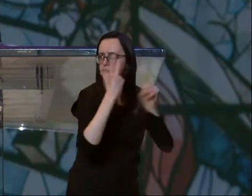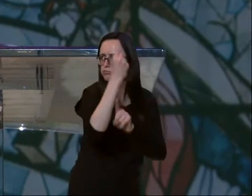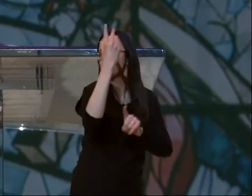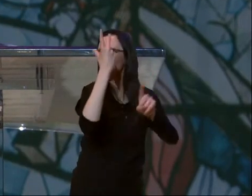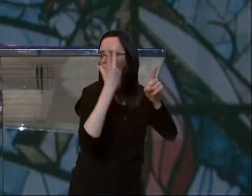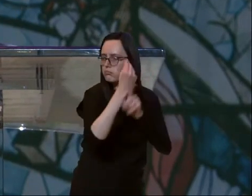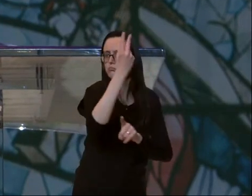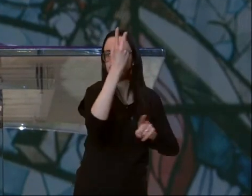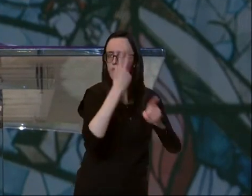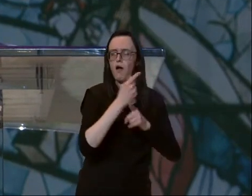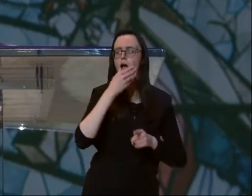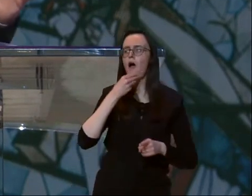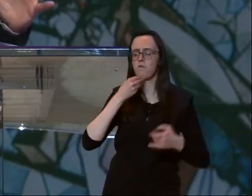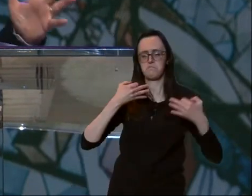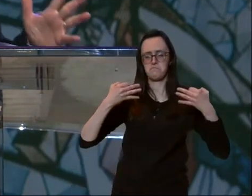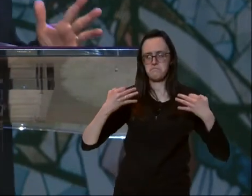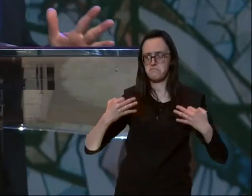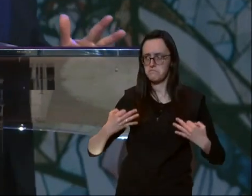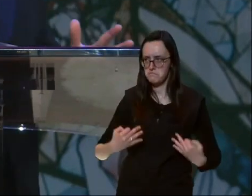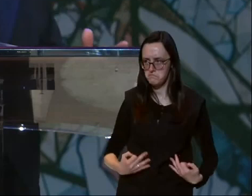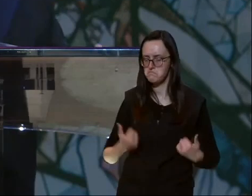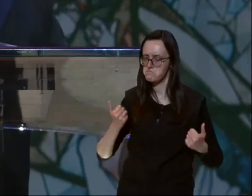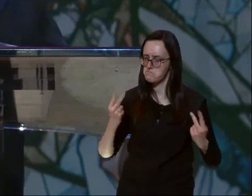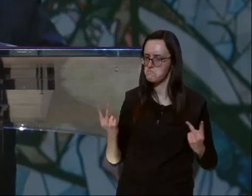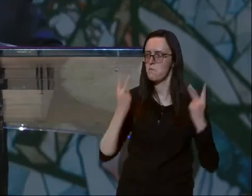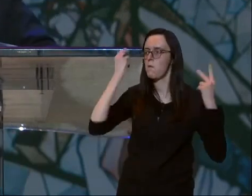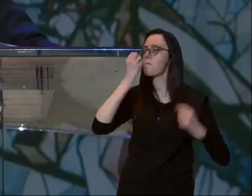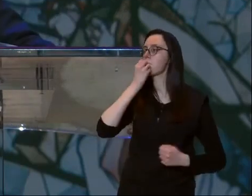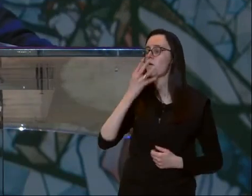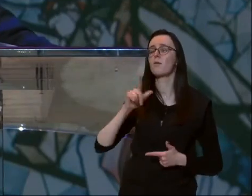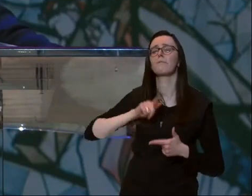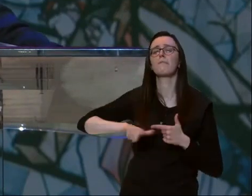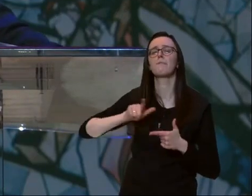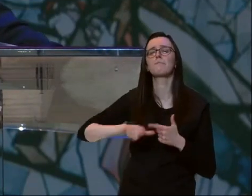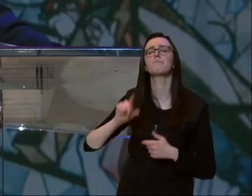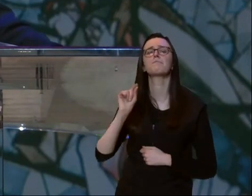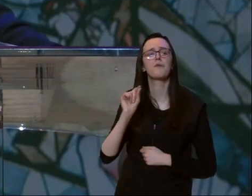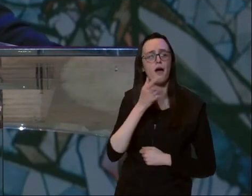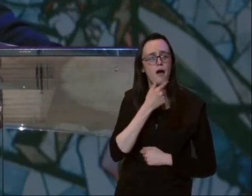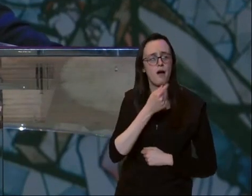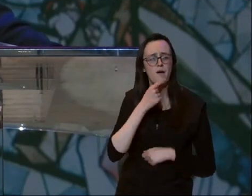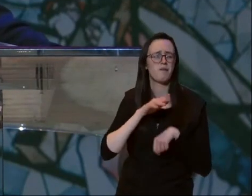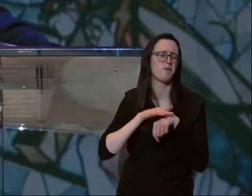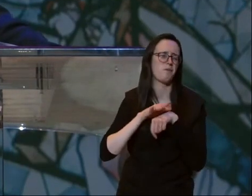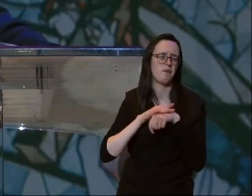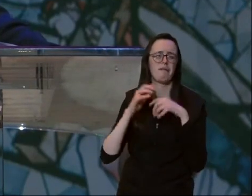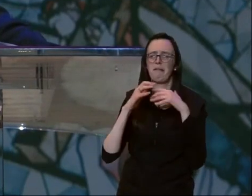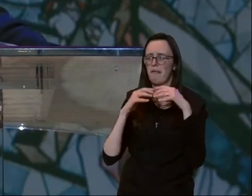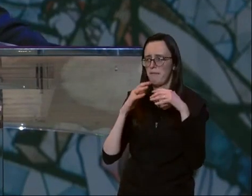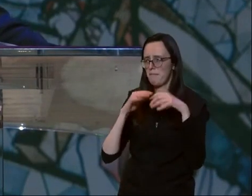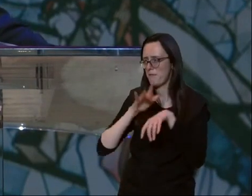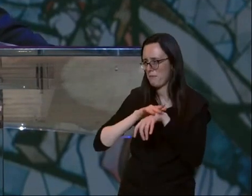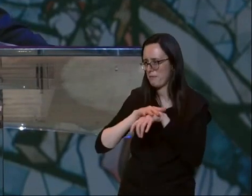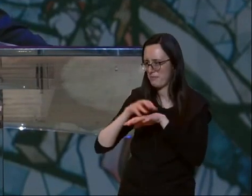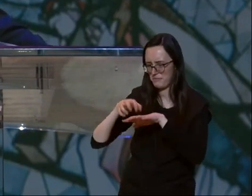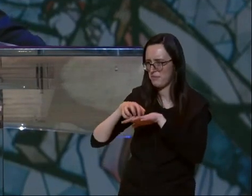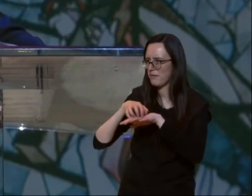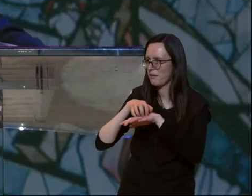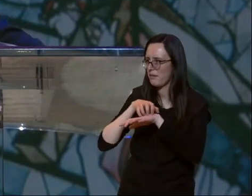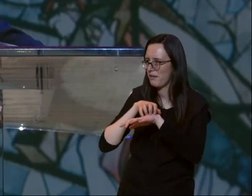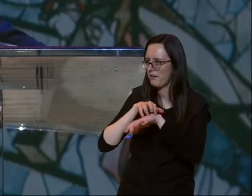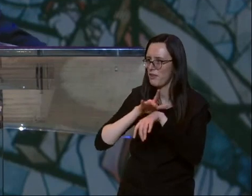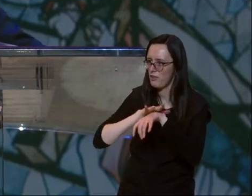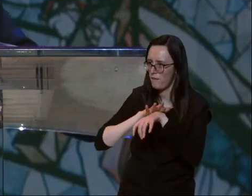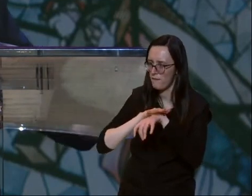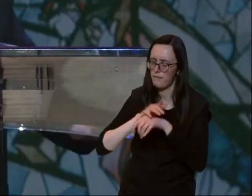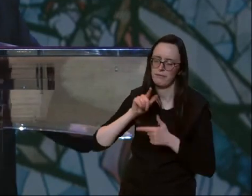Este homem valoroso, esse general valoroso, tinha um porém, era leproso.